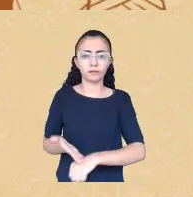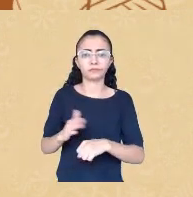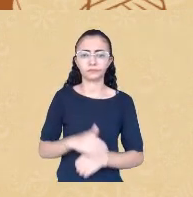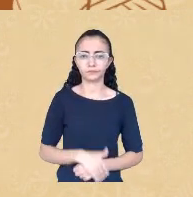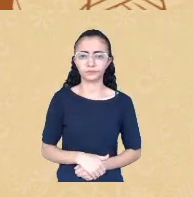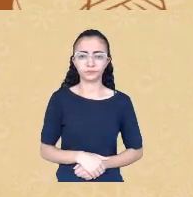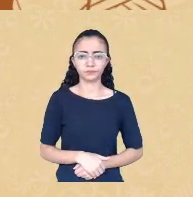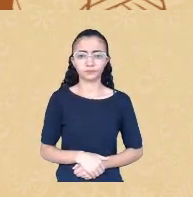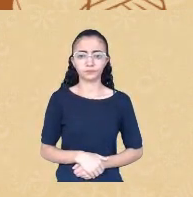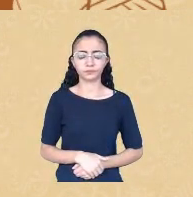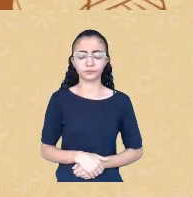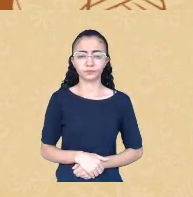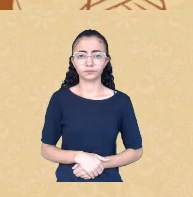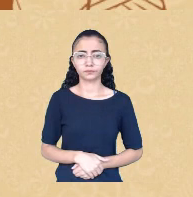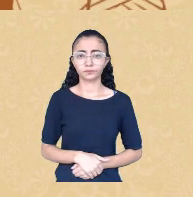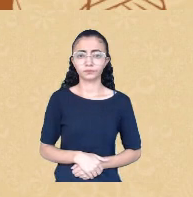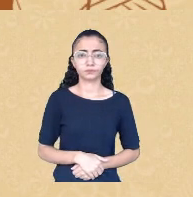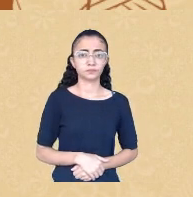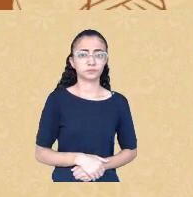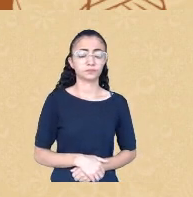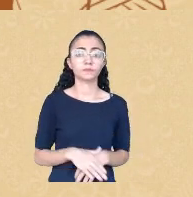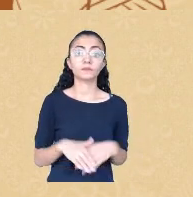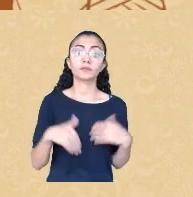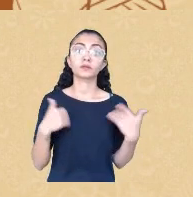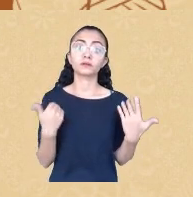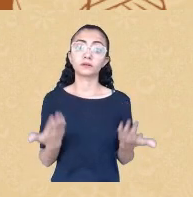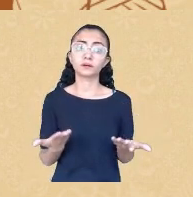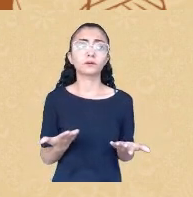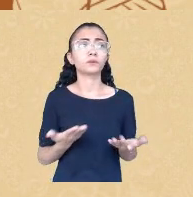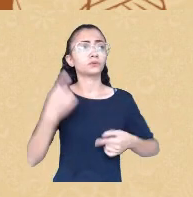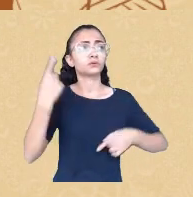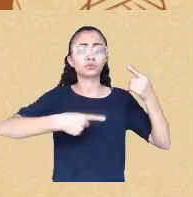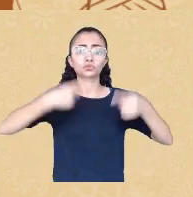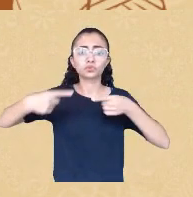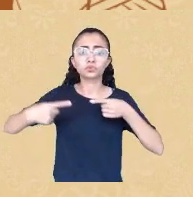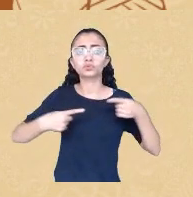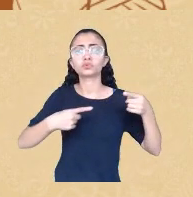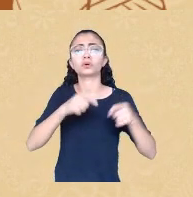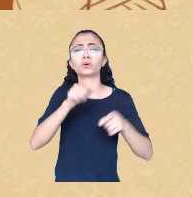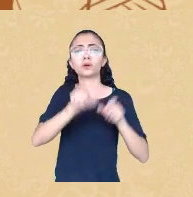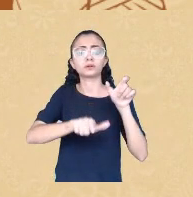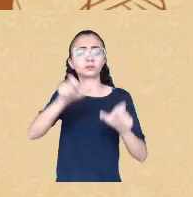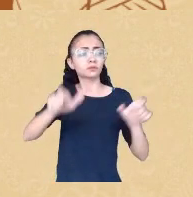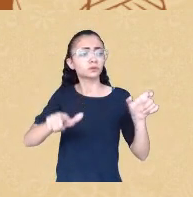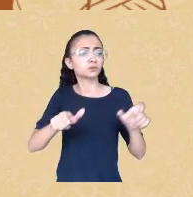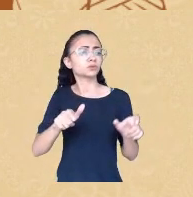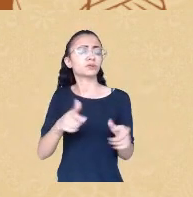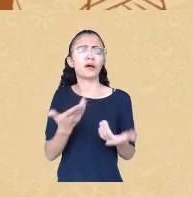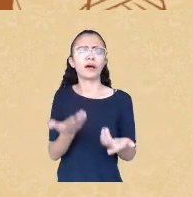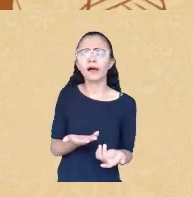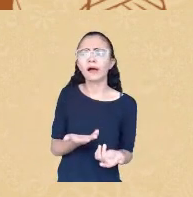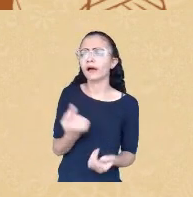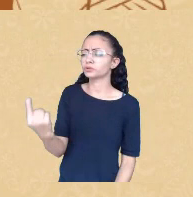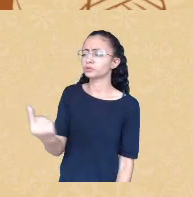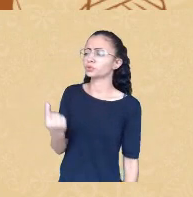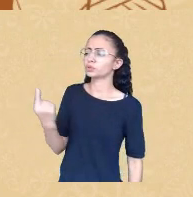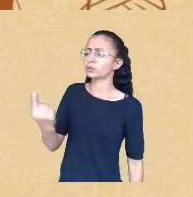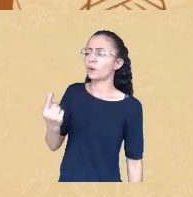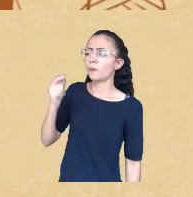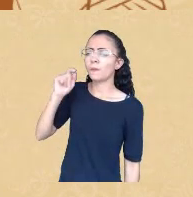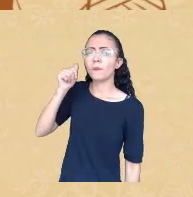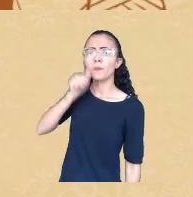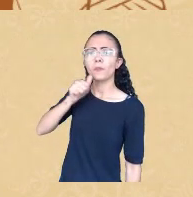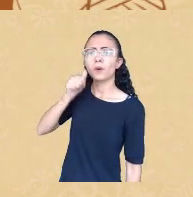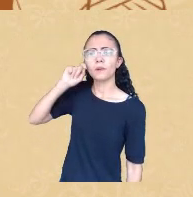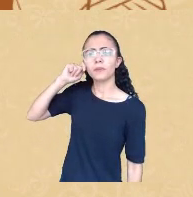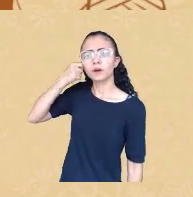De alguma forma, é aquela discussão que às vezes as pessoas vulgarizam quando a gente fala solidão da mulher negra, solidão da mulher trans.